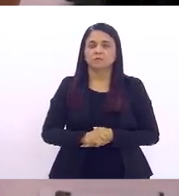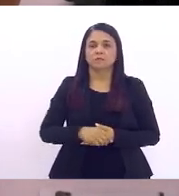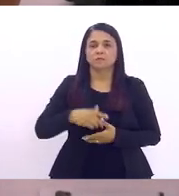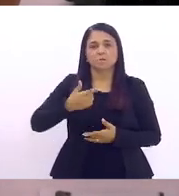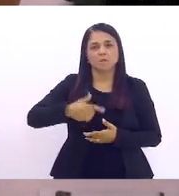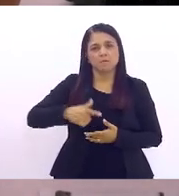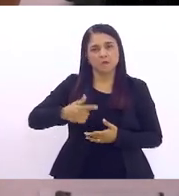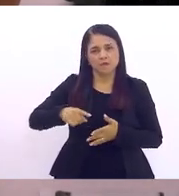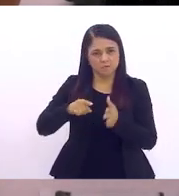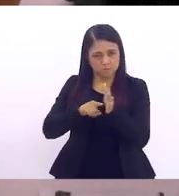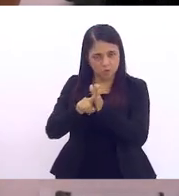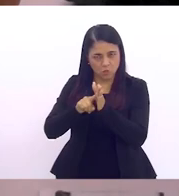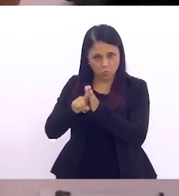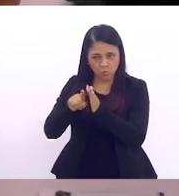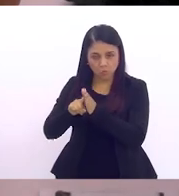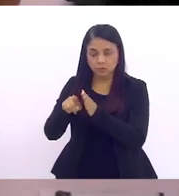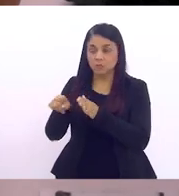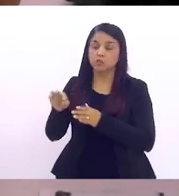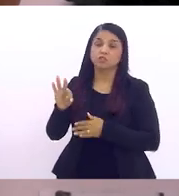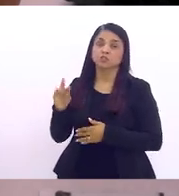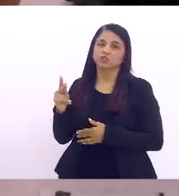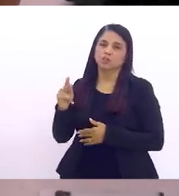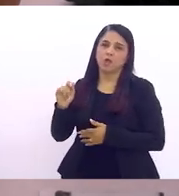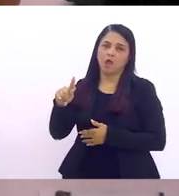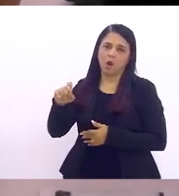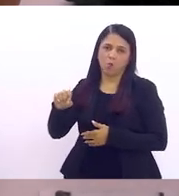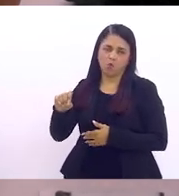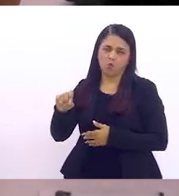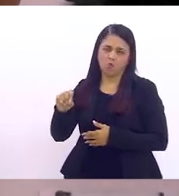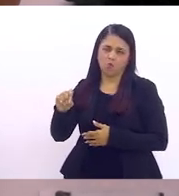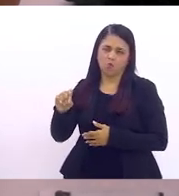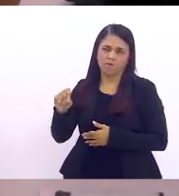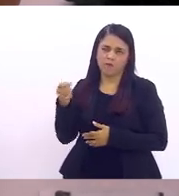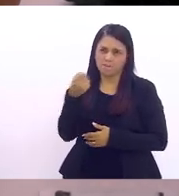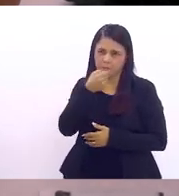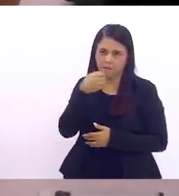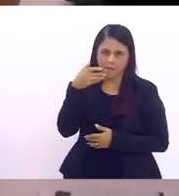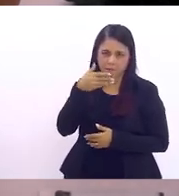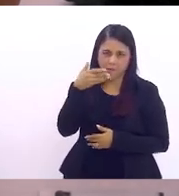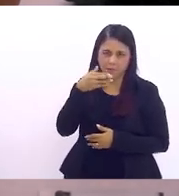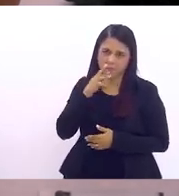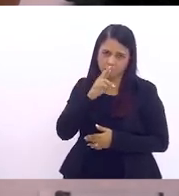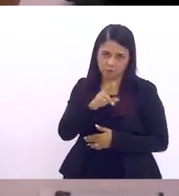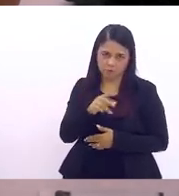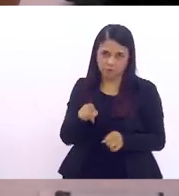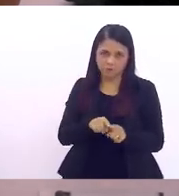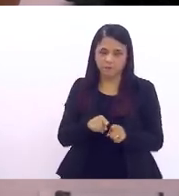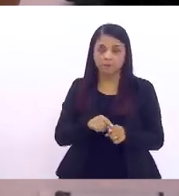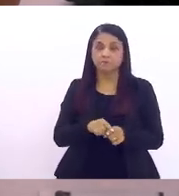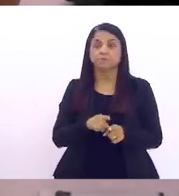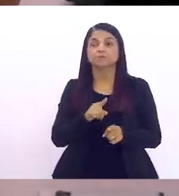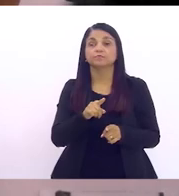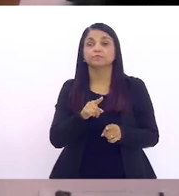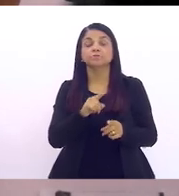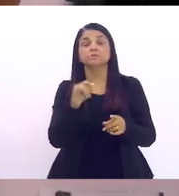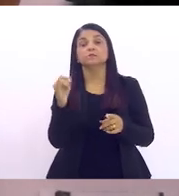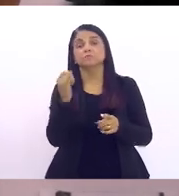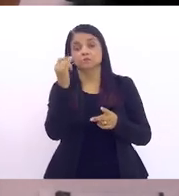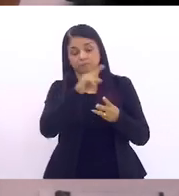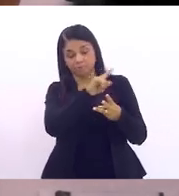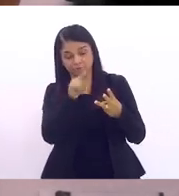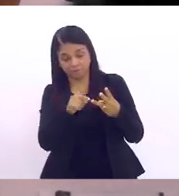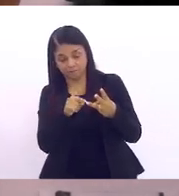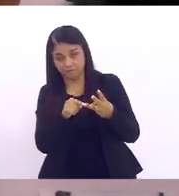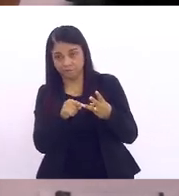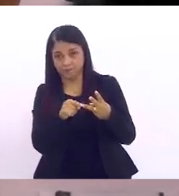tomar a palavra aqui Thiago por favor Ah acho que tem algum eu acho que acho que ah um ponto importante